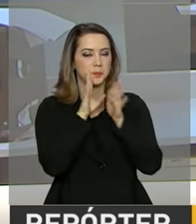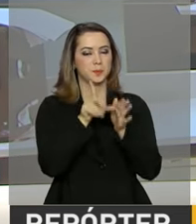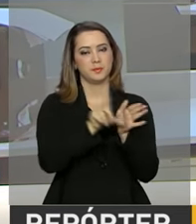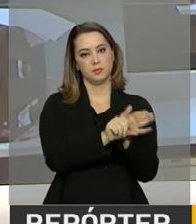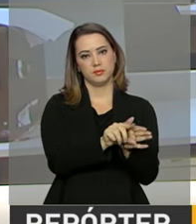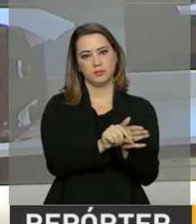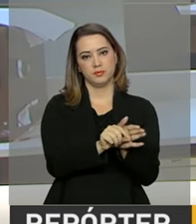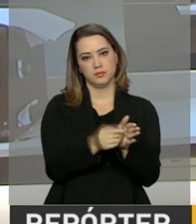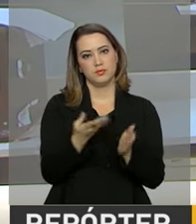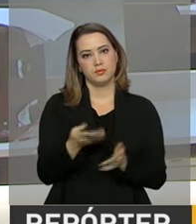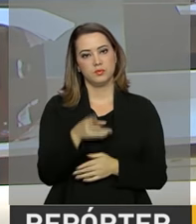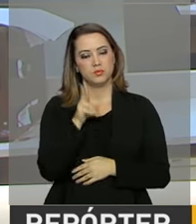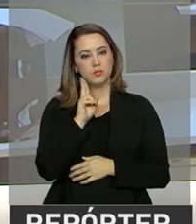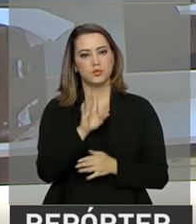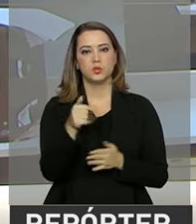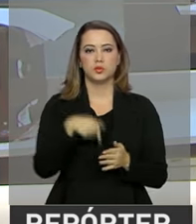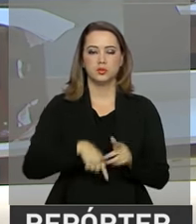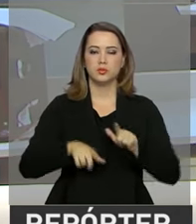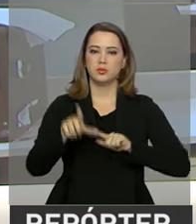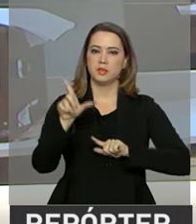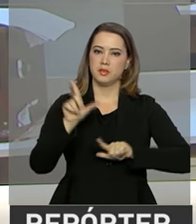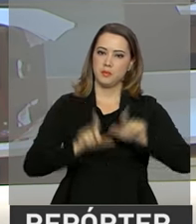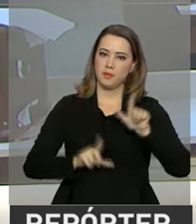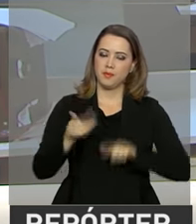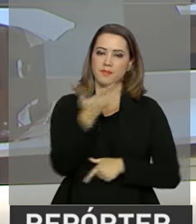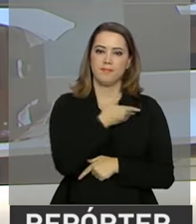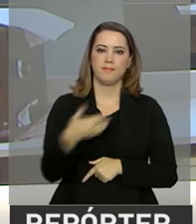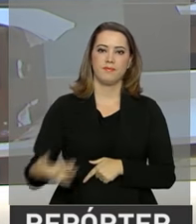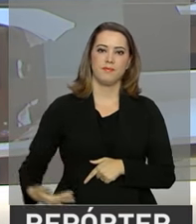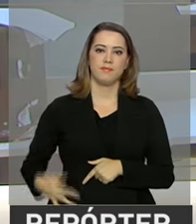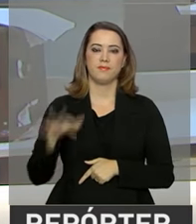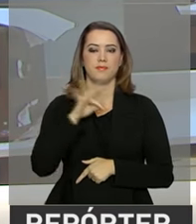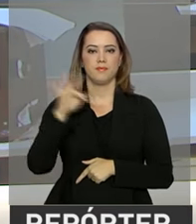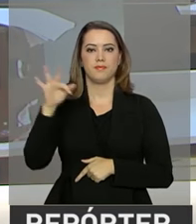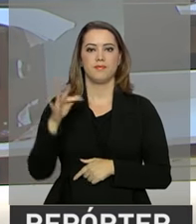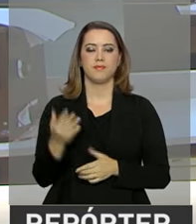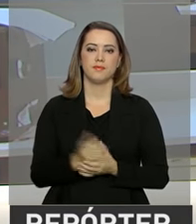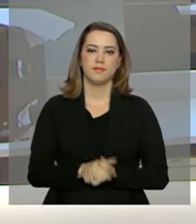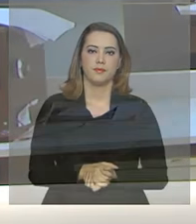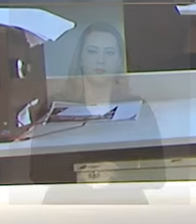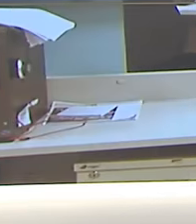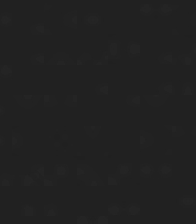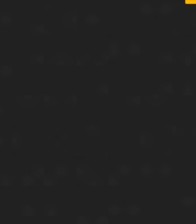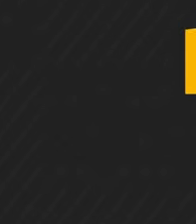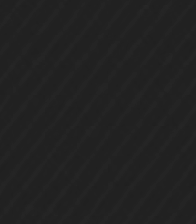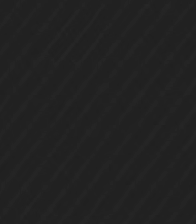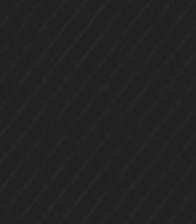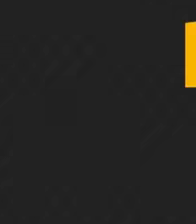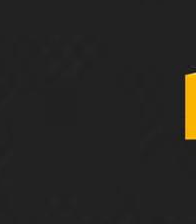redes sociais Continue com a gente aqui na NB a TV do Governo Federal